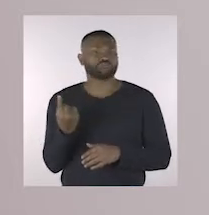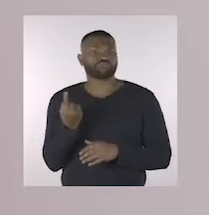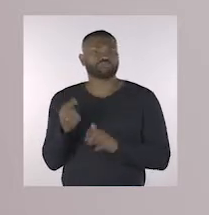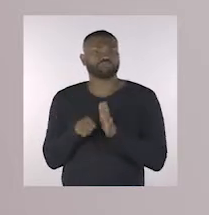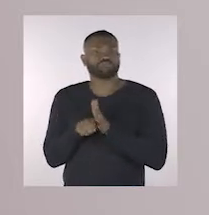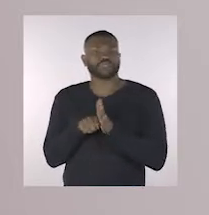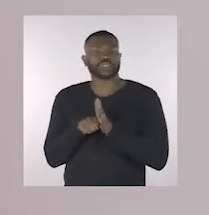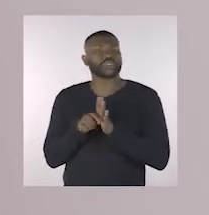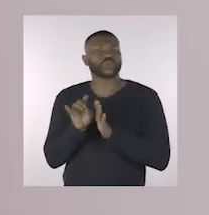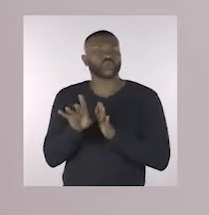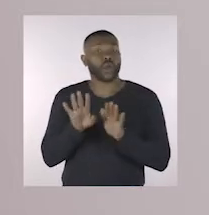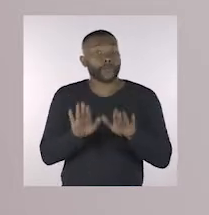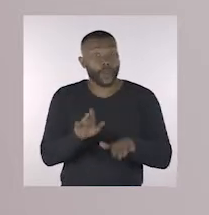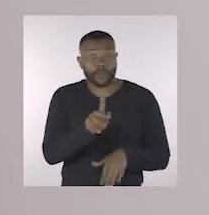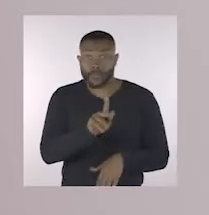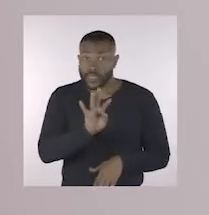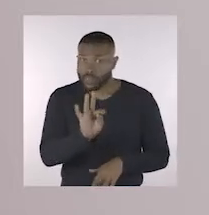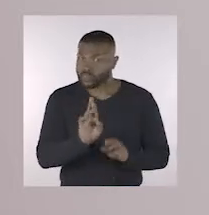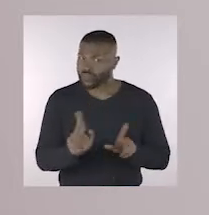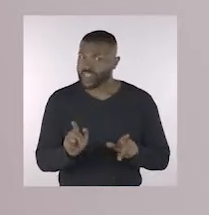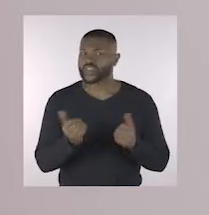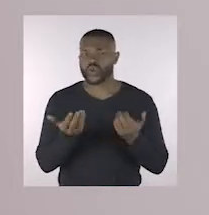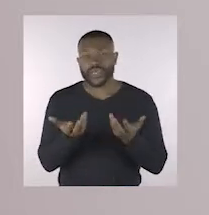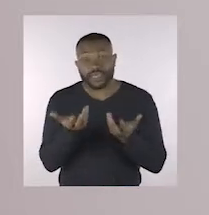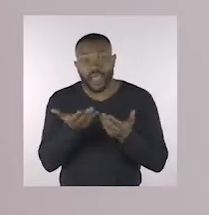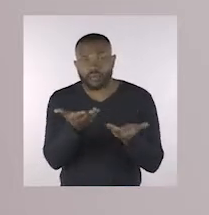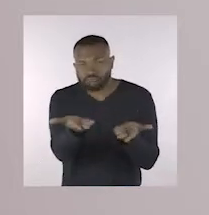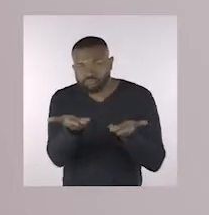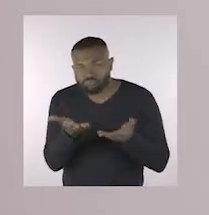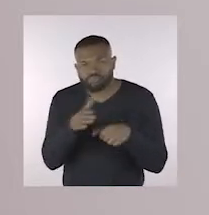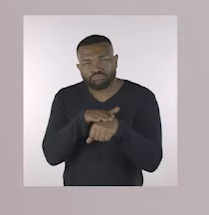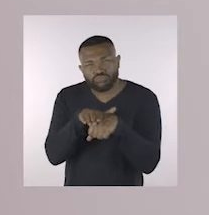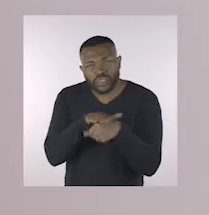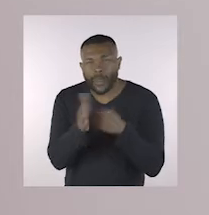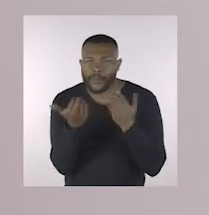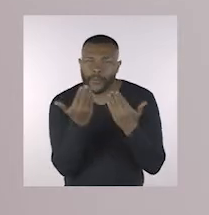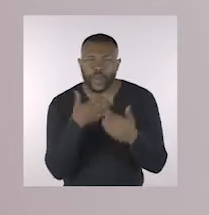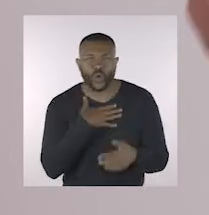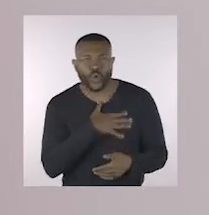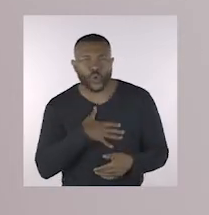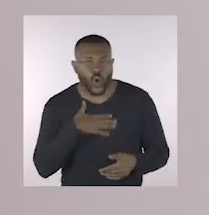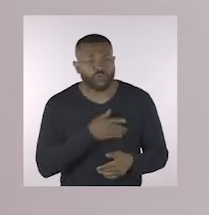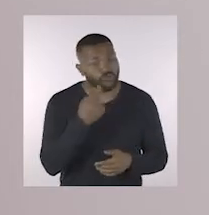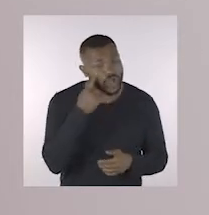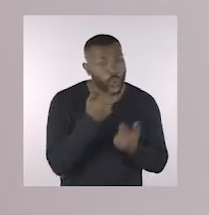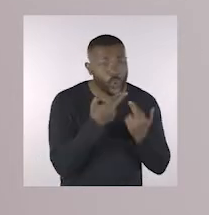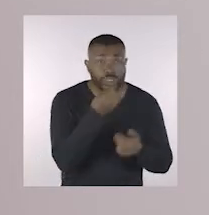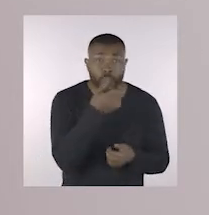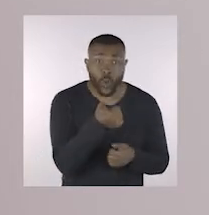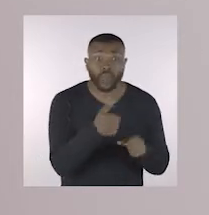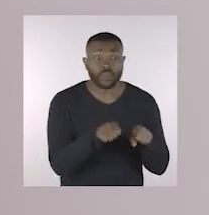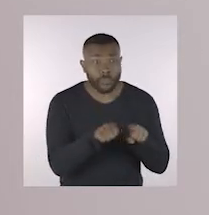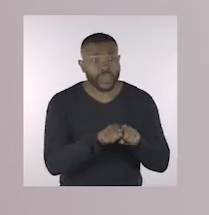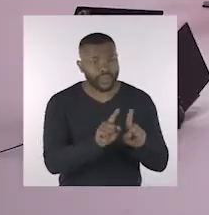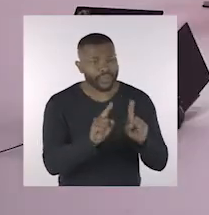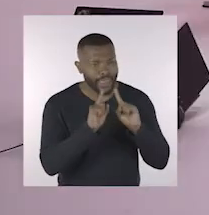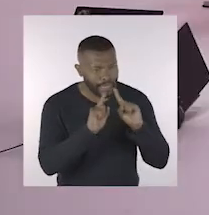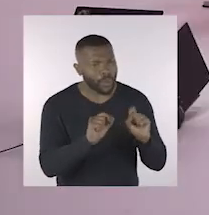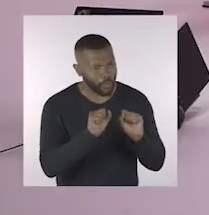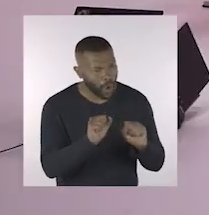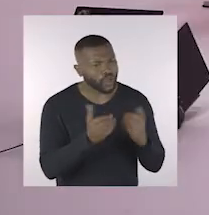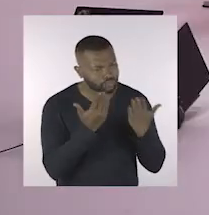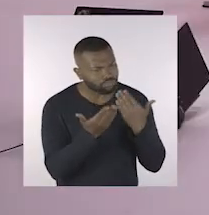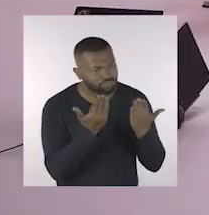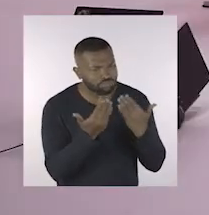e nós gostamos de chegar no povo conversar com o povo ouvir ouvir coisas boas mas também houve críticas